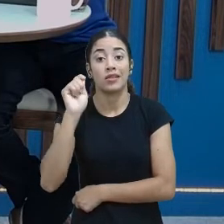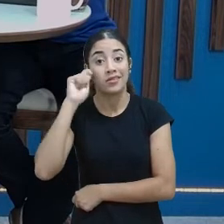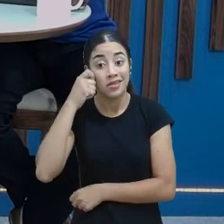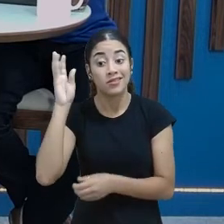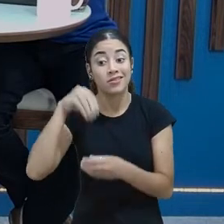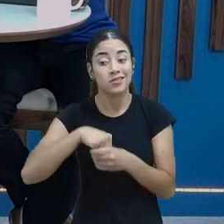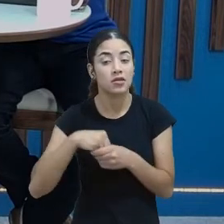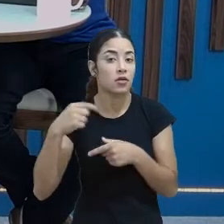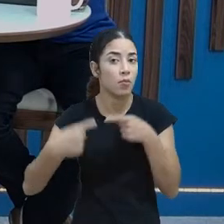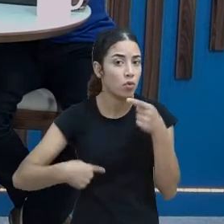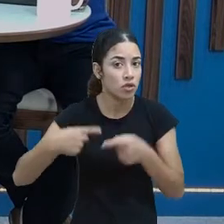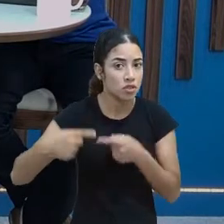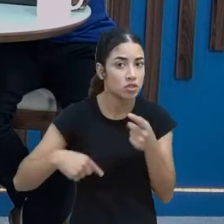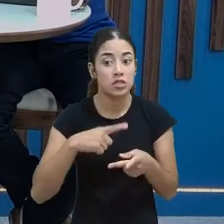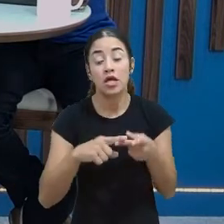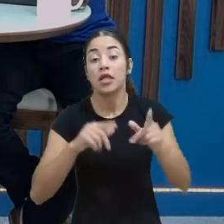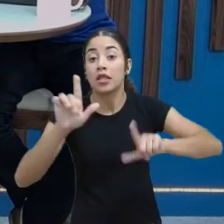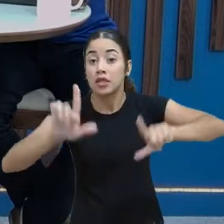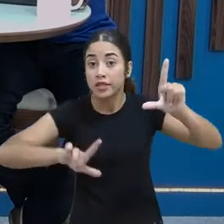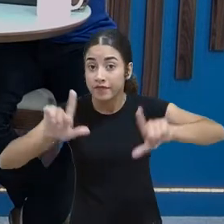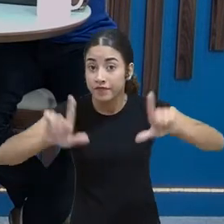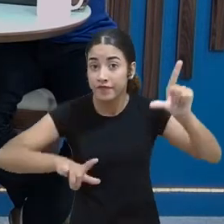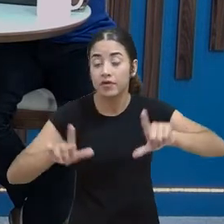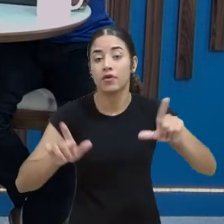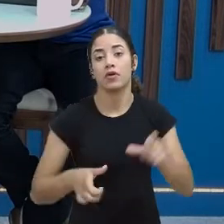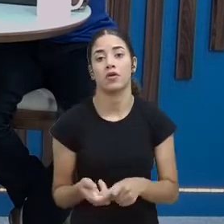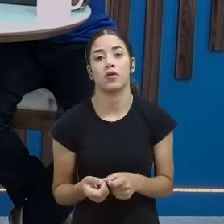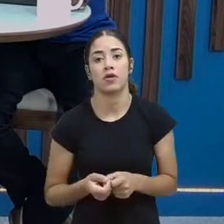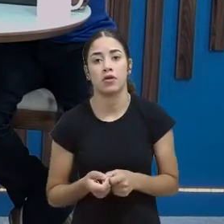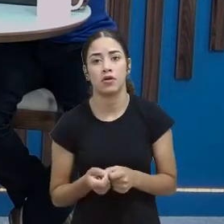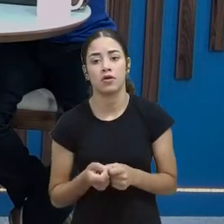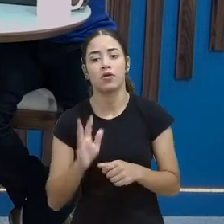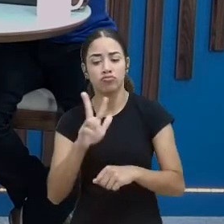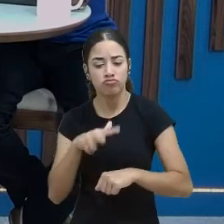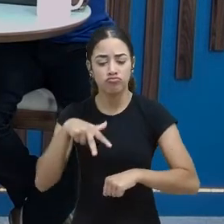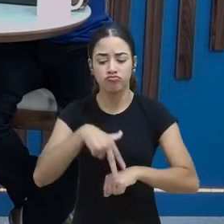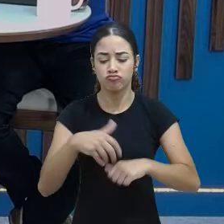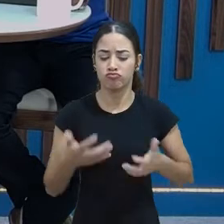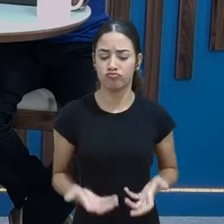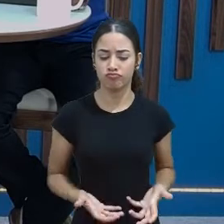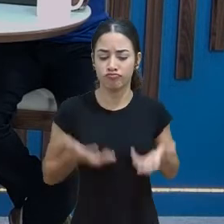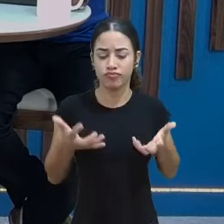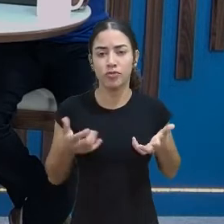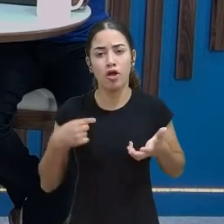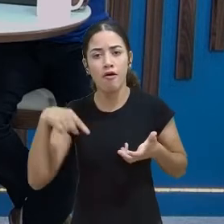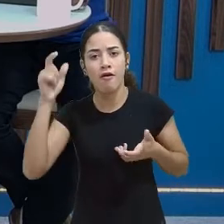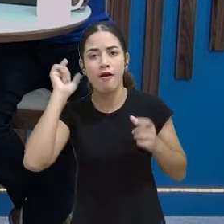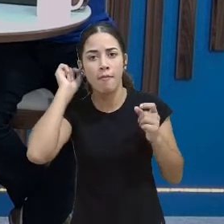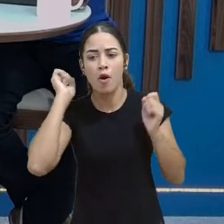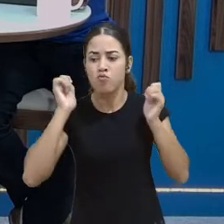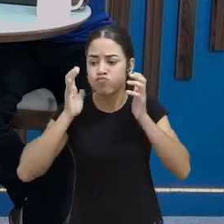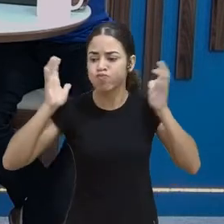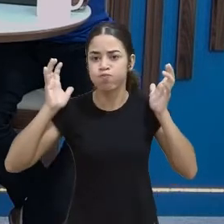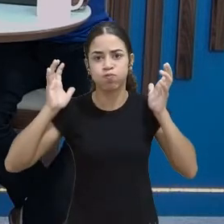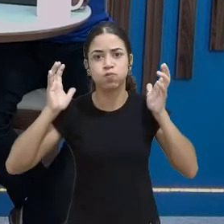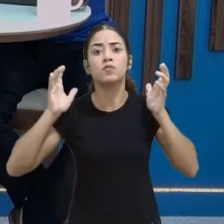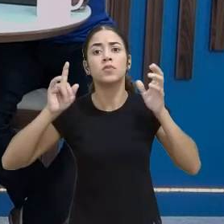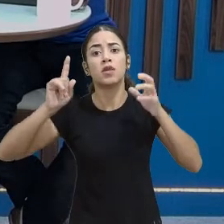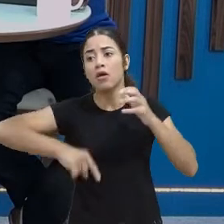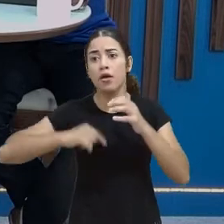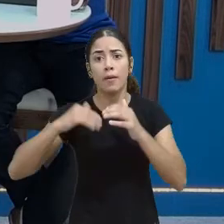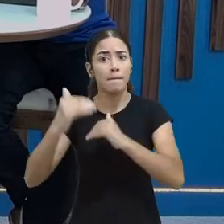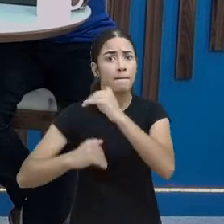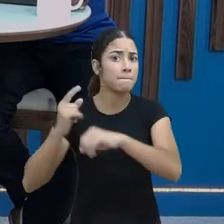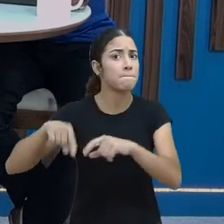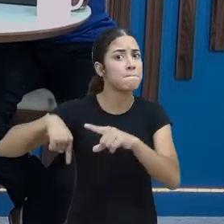né? Existindo na TV, né? Se falando do empoderamento, do cabelo black. Tudo isso são avanços,